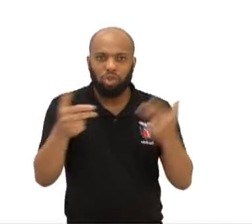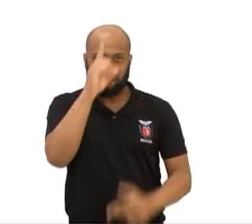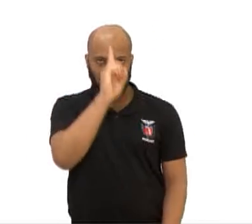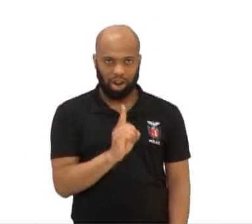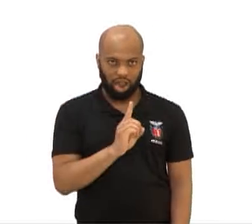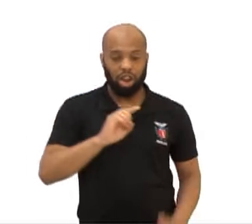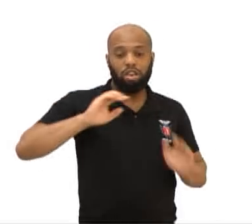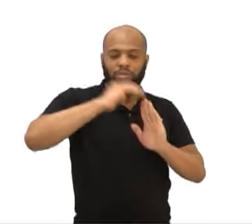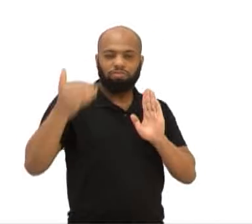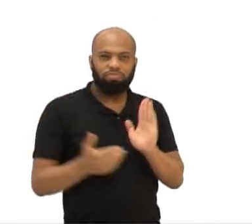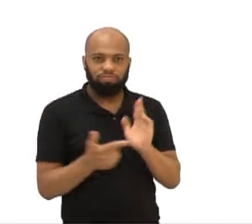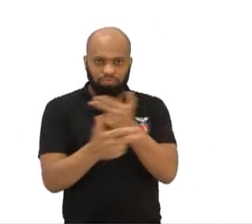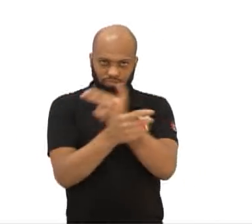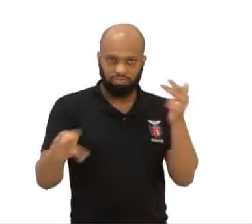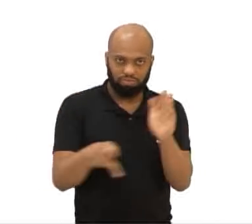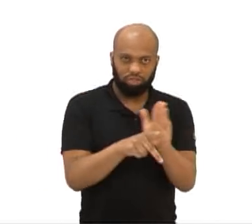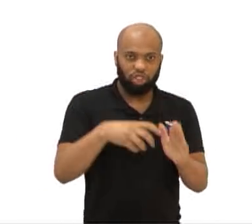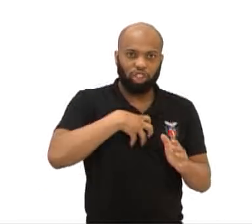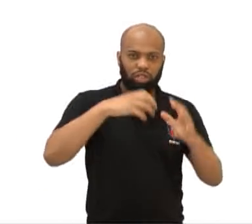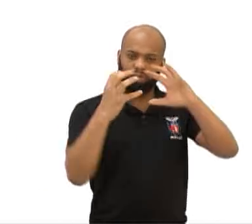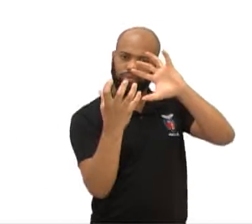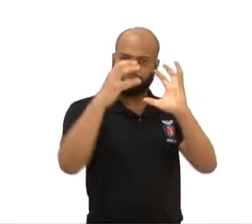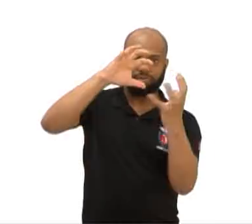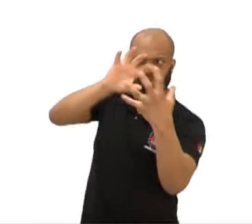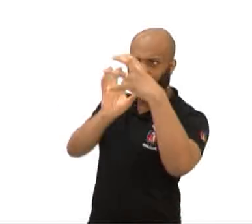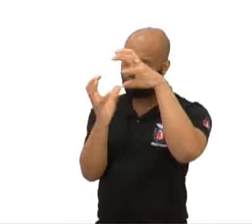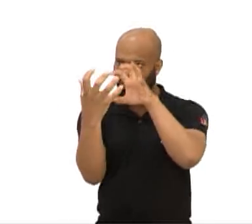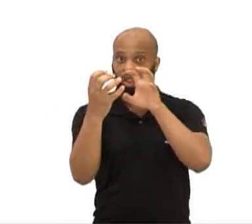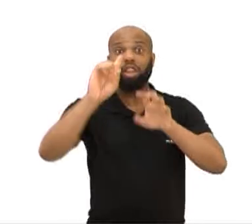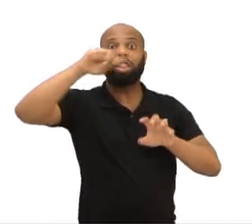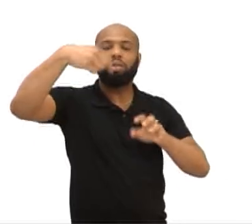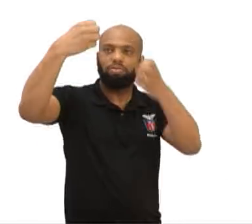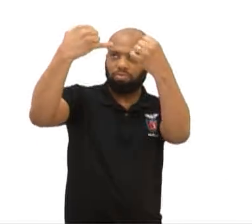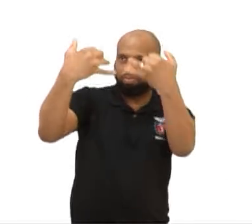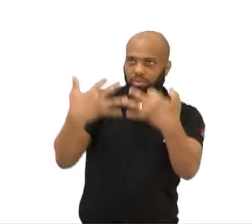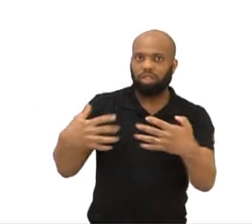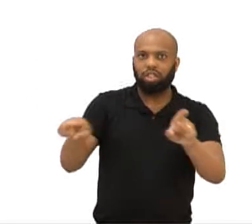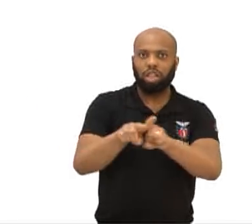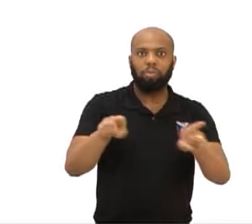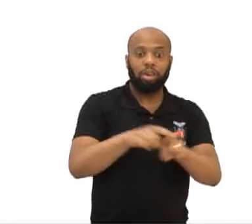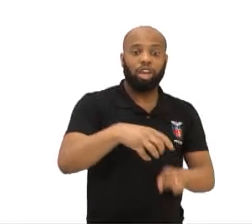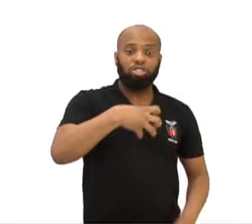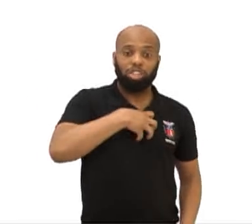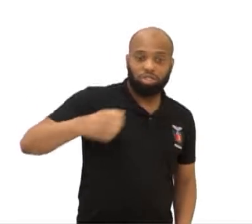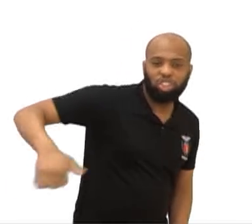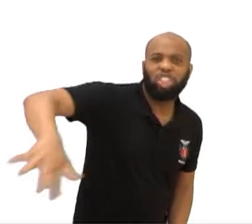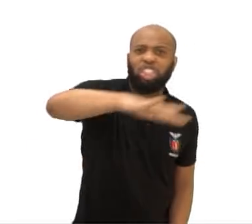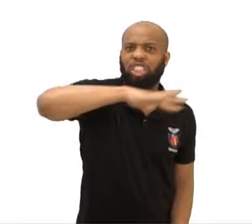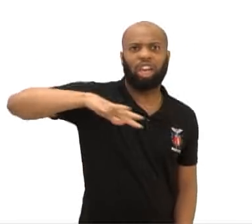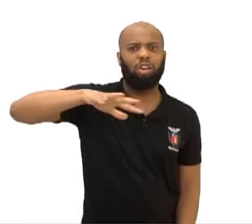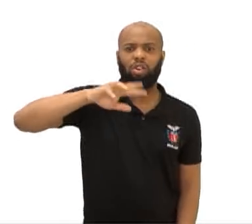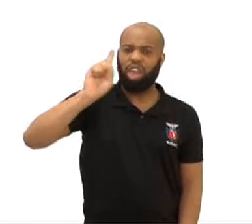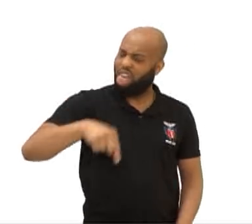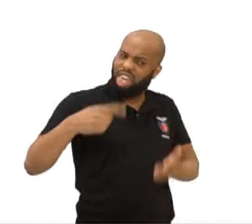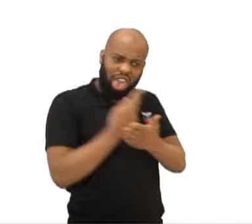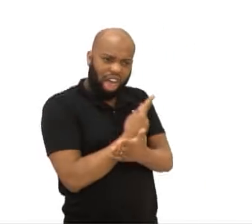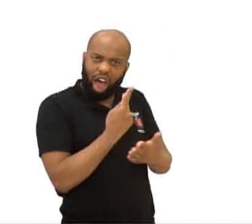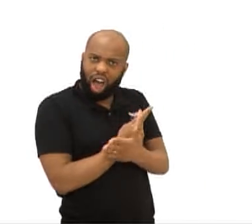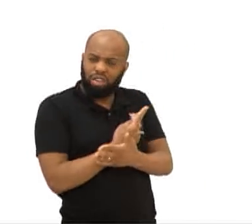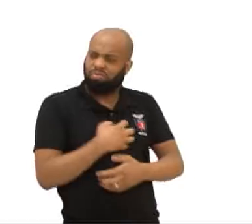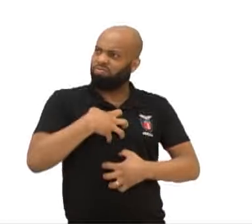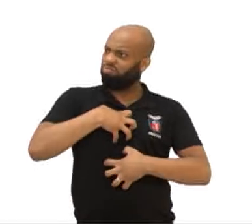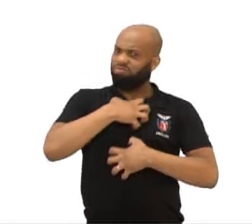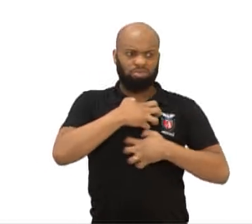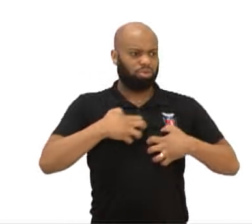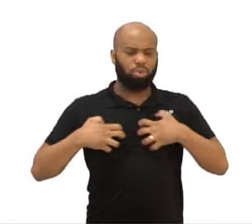todos os objetos esféricos. Depois me explicaram que a generalização era um erro, e isto me